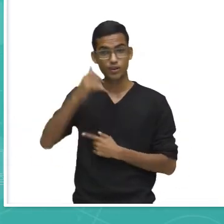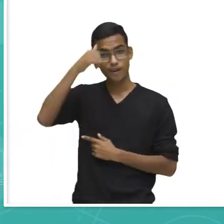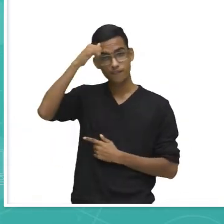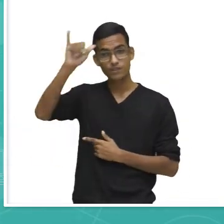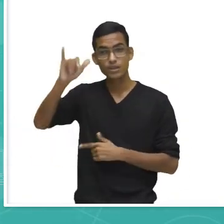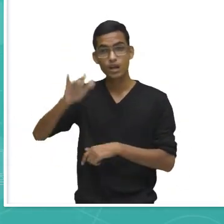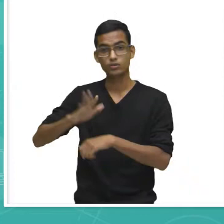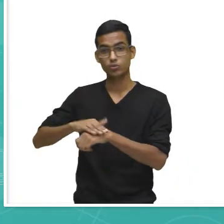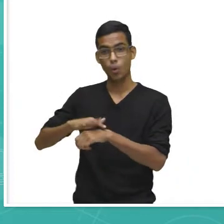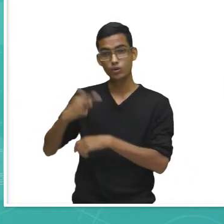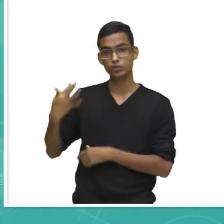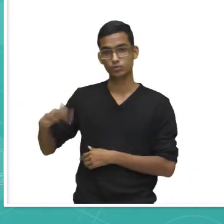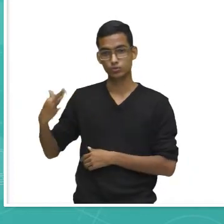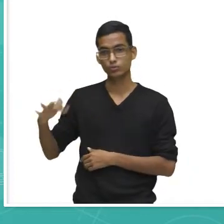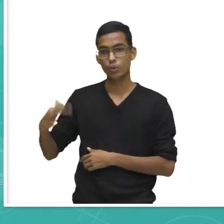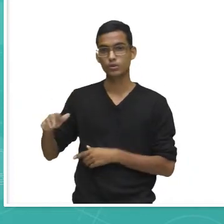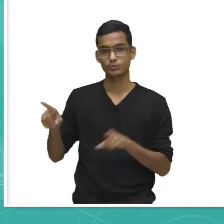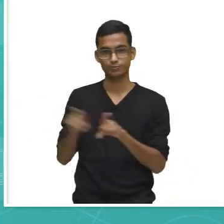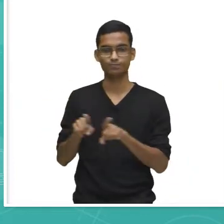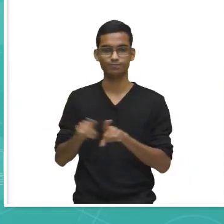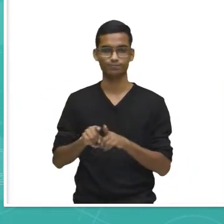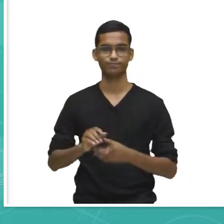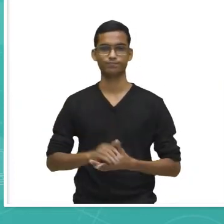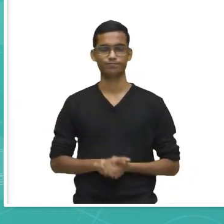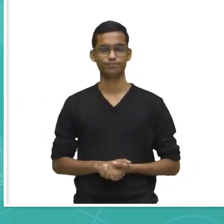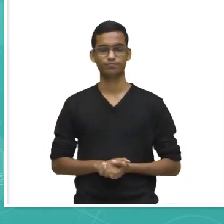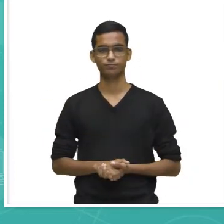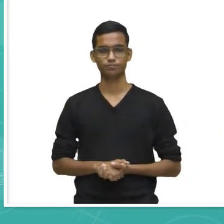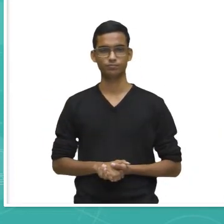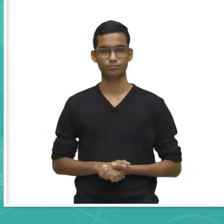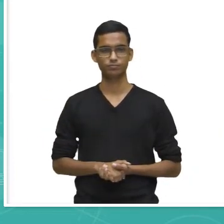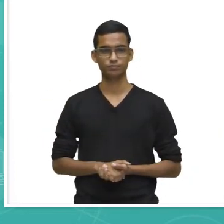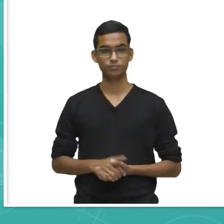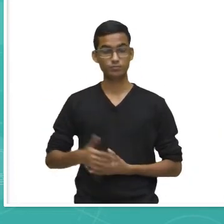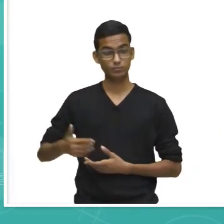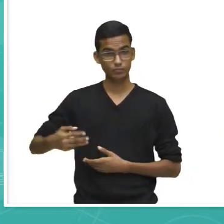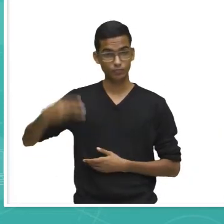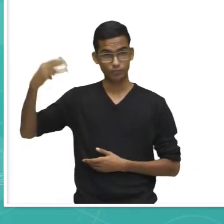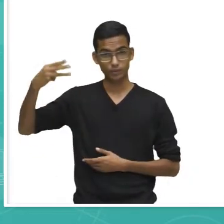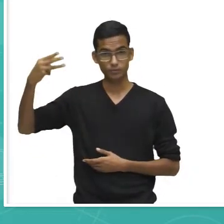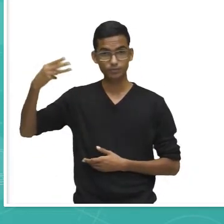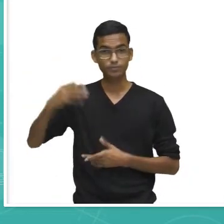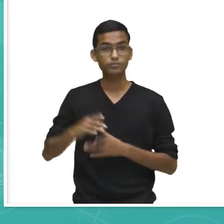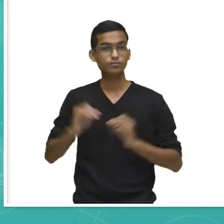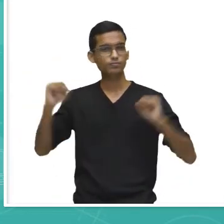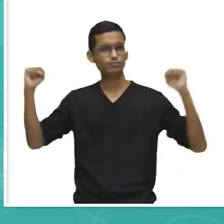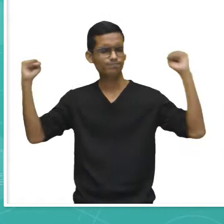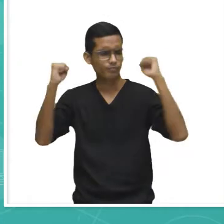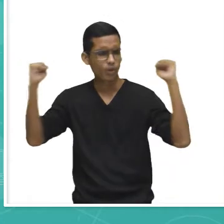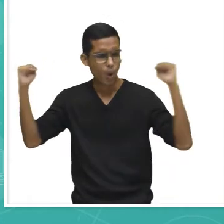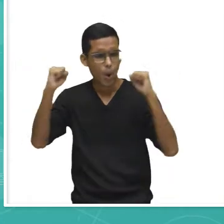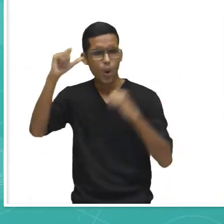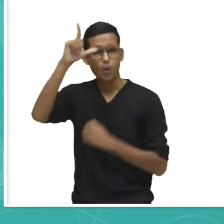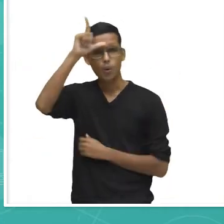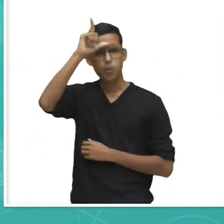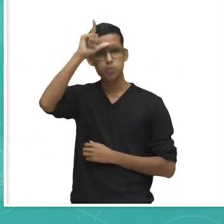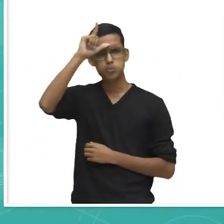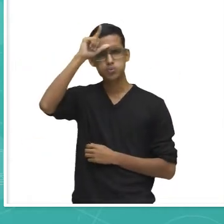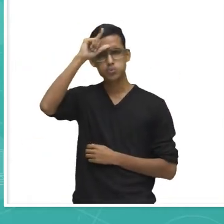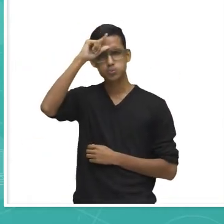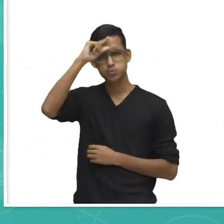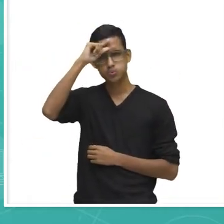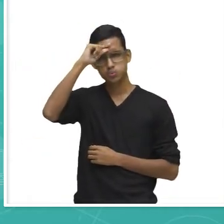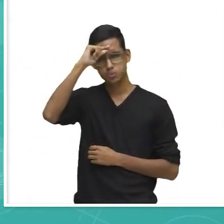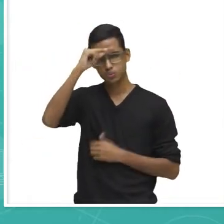tá? Prosseguindo, nós temos a ginástica de relaxamento. Essa ginástica ela é feita no final da jornada